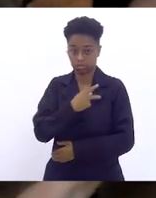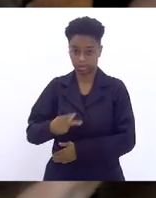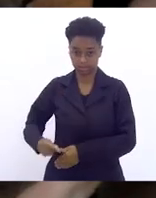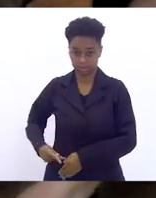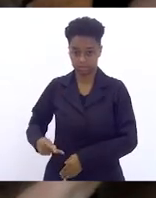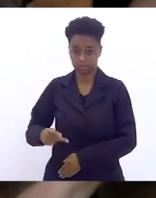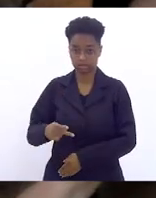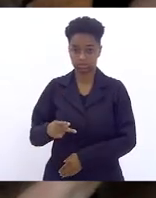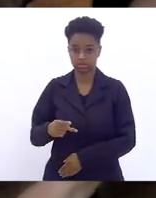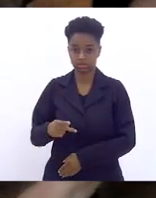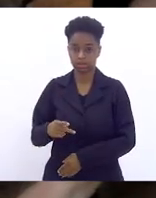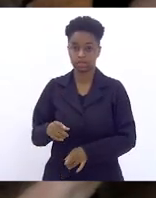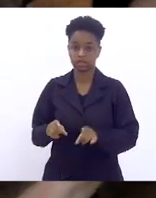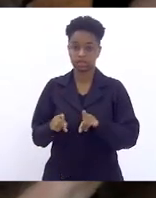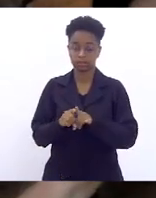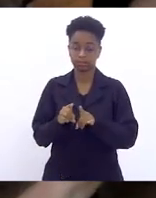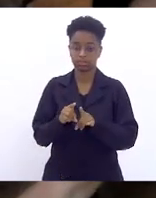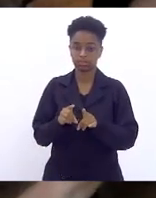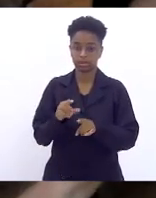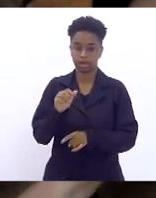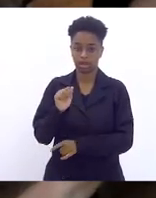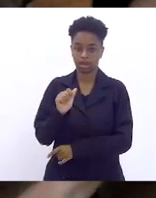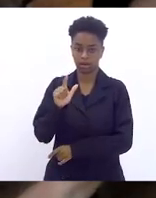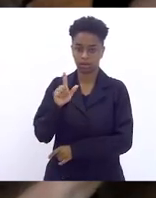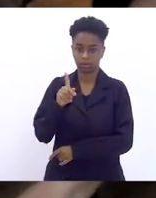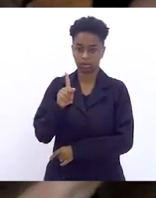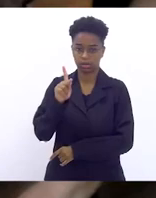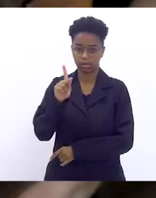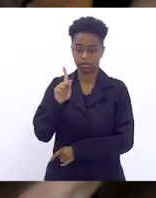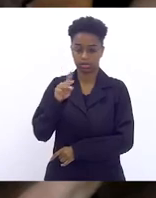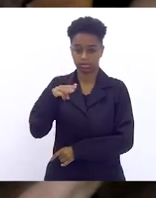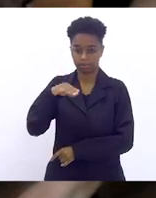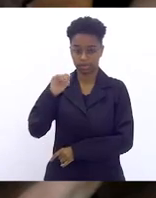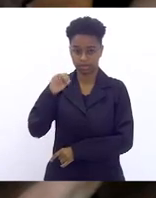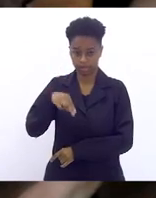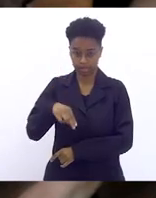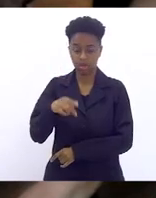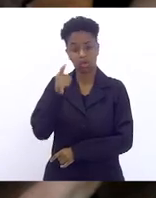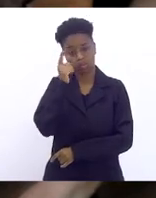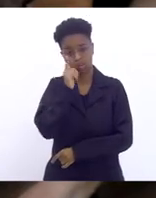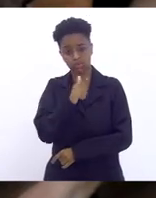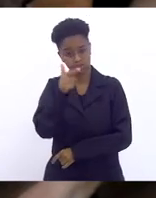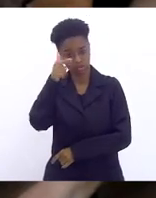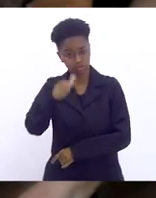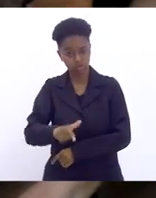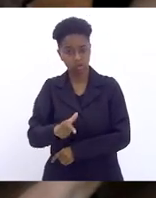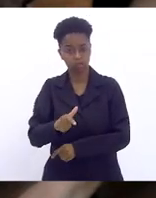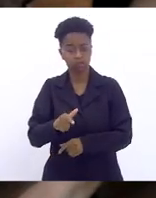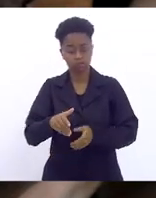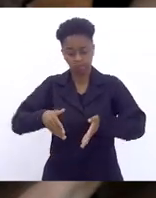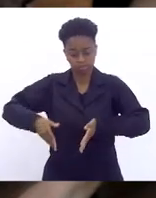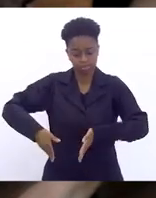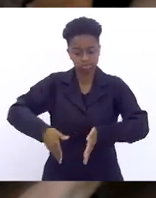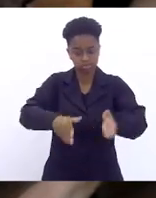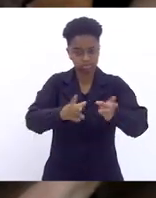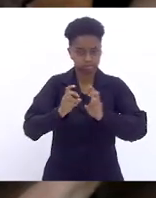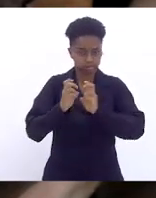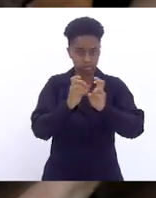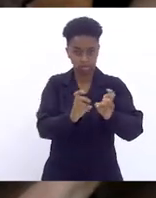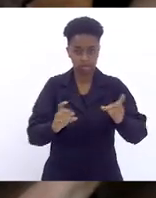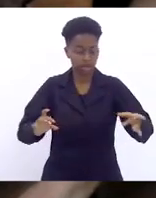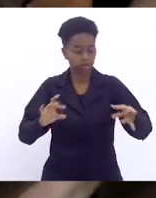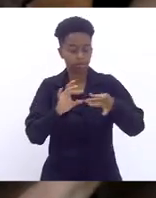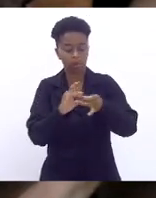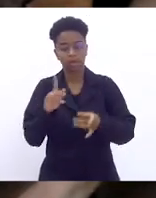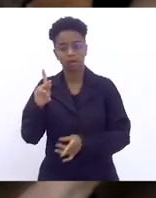Geraldo Alckmin a questão da recuperação de um trecho que é importante para o Sul Fluminense ligando Porto Seco